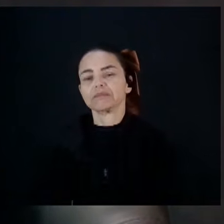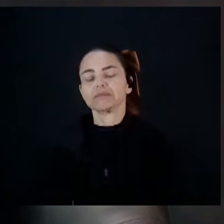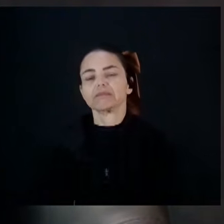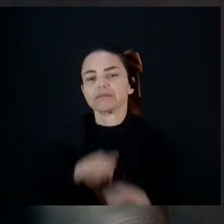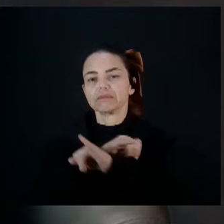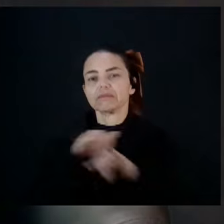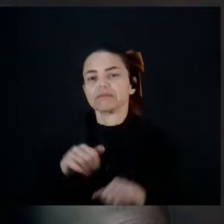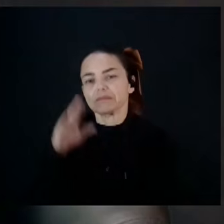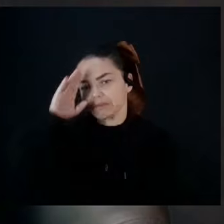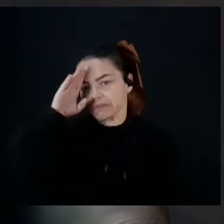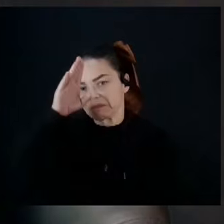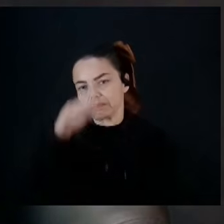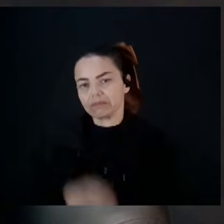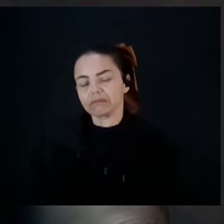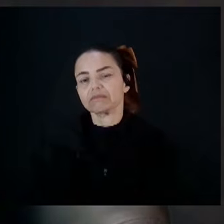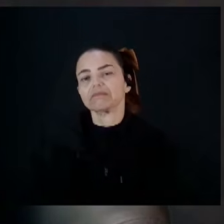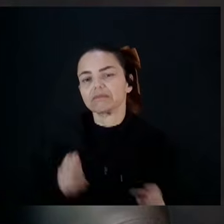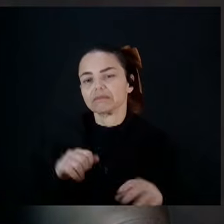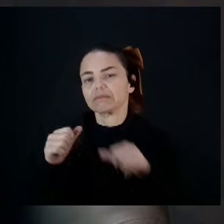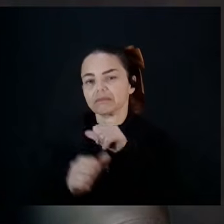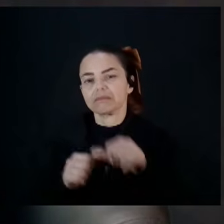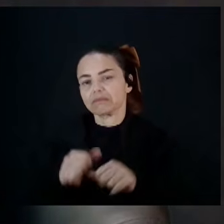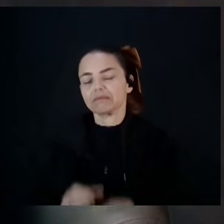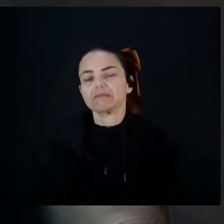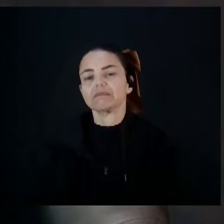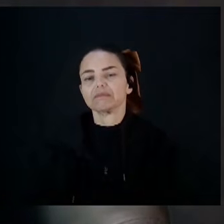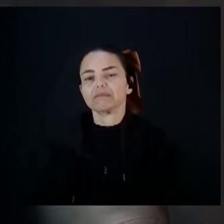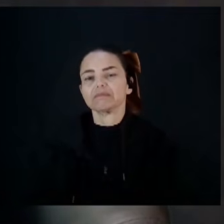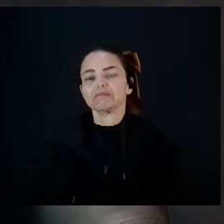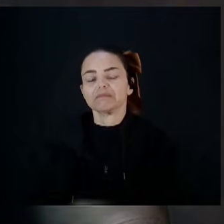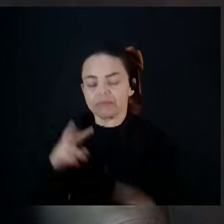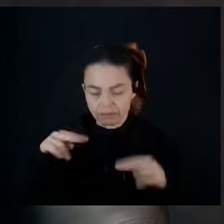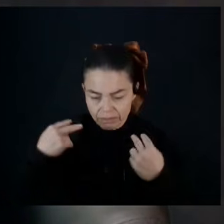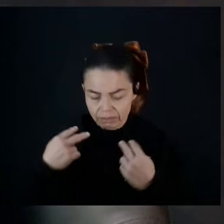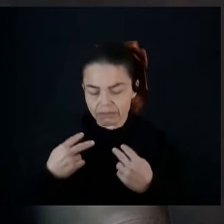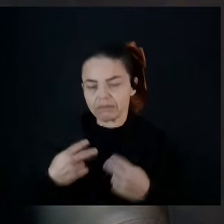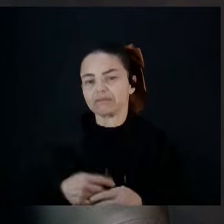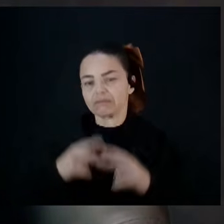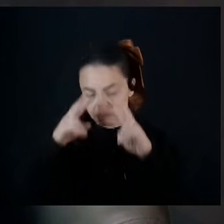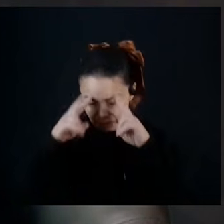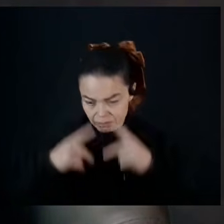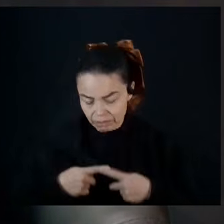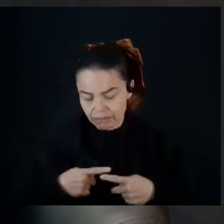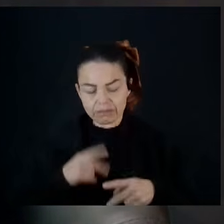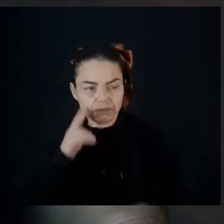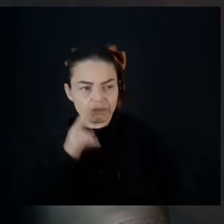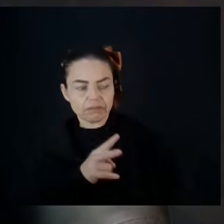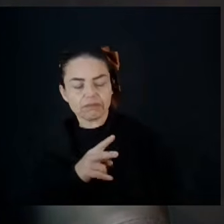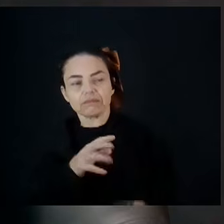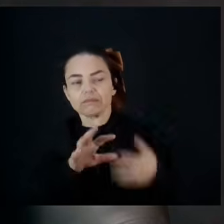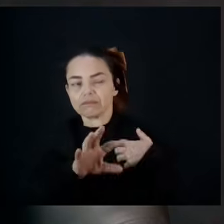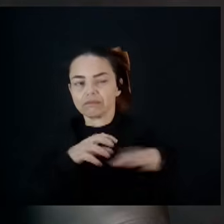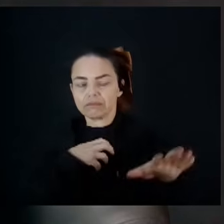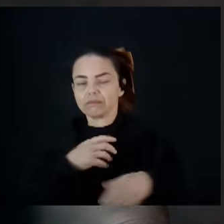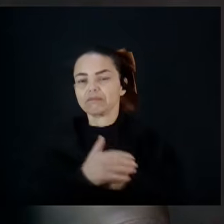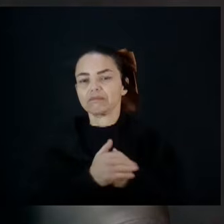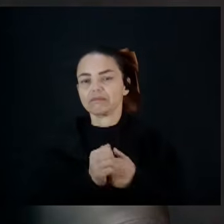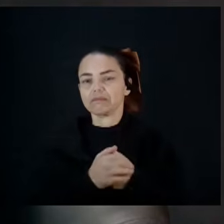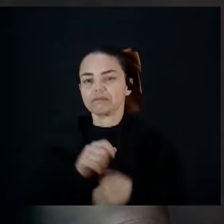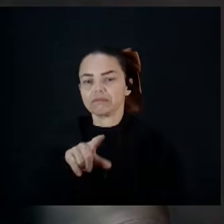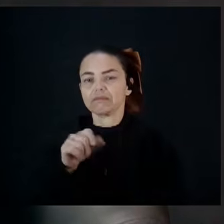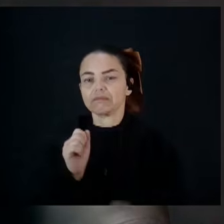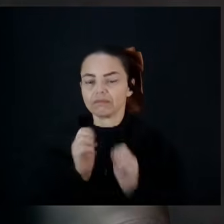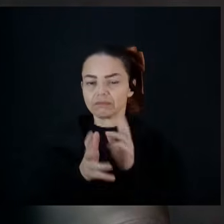isso, né, pode reverter, basta a gente se olhar o outro com carinho, com empatia, tentar escolher as palavras